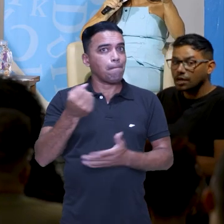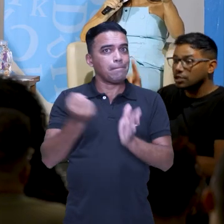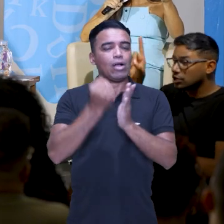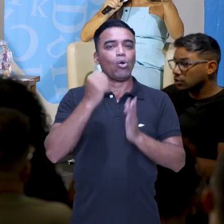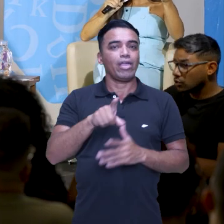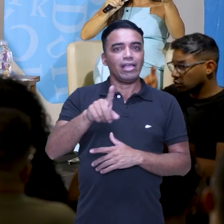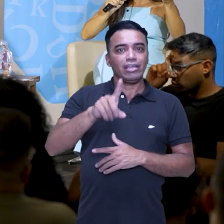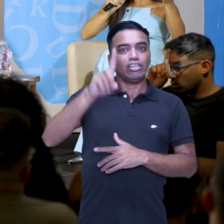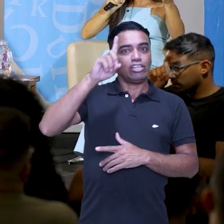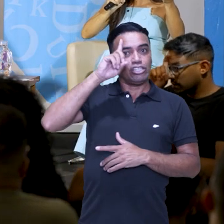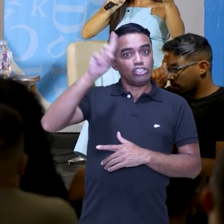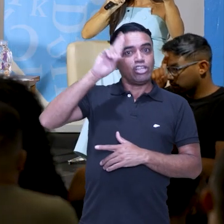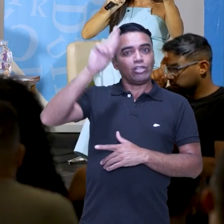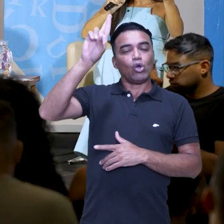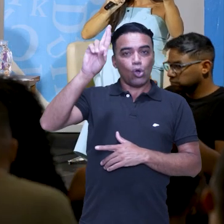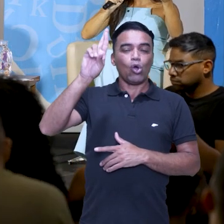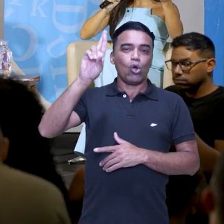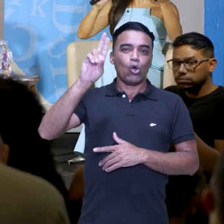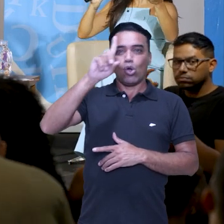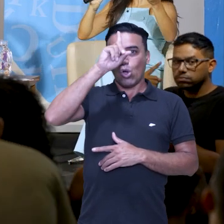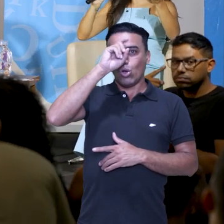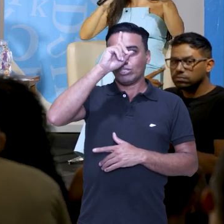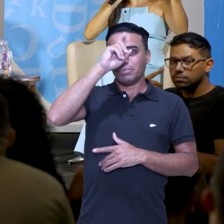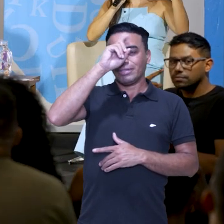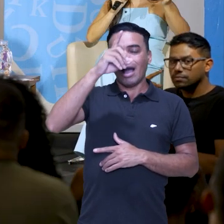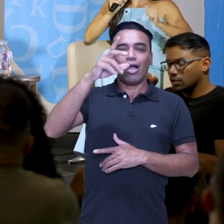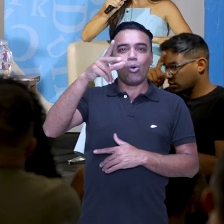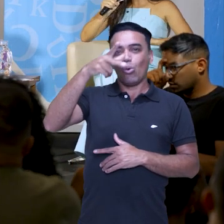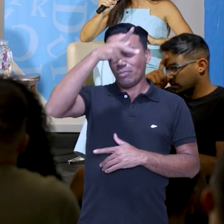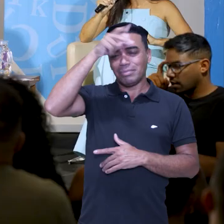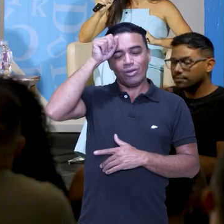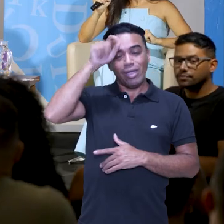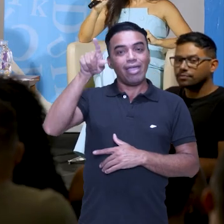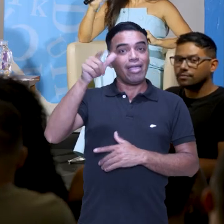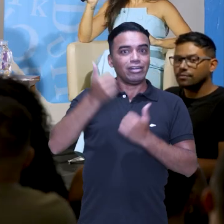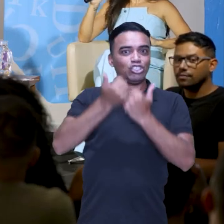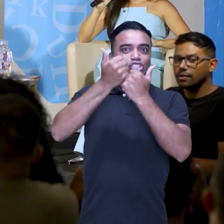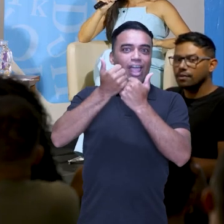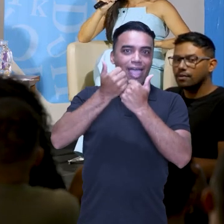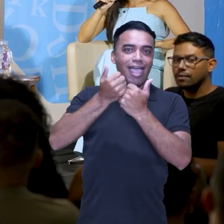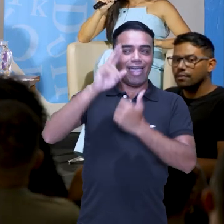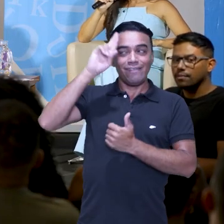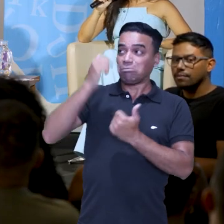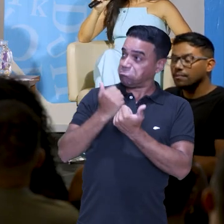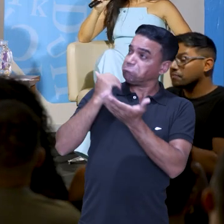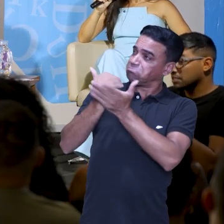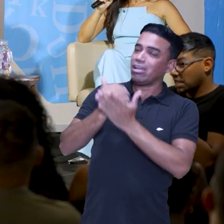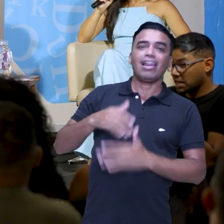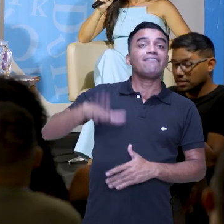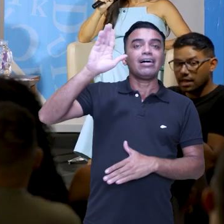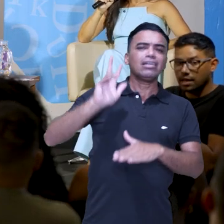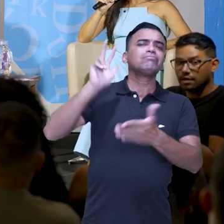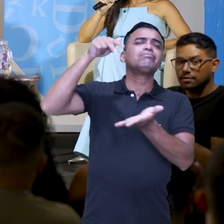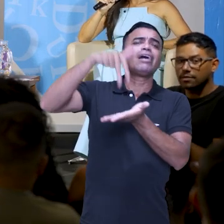do hospital municipal, não é? Da área de superintendente do hospital. Subiu, né? Pro alto escalão, Adelson. Levanta, Adelson.